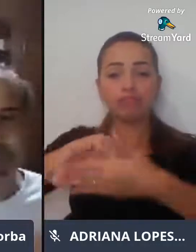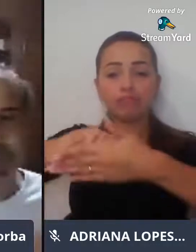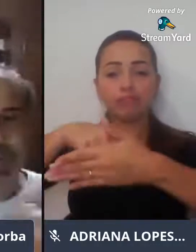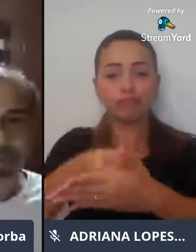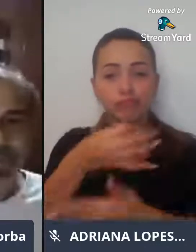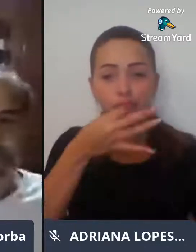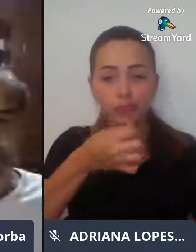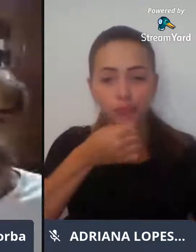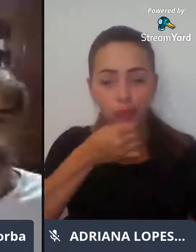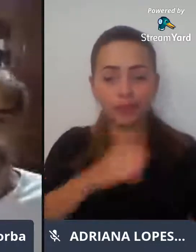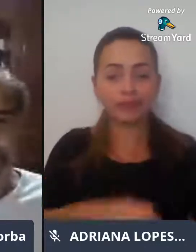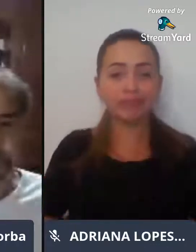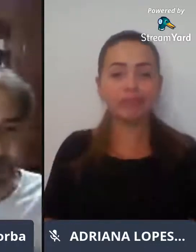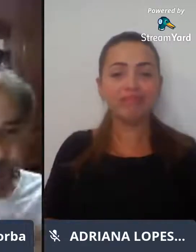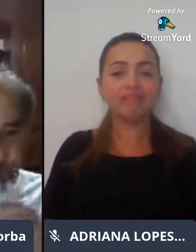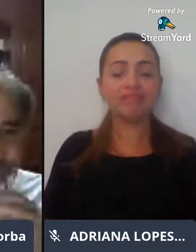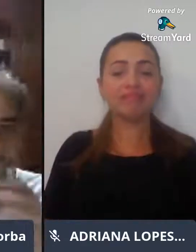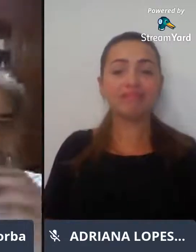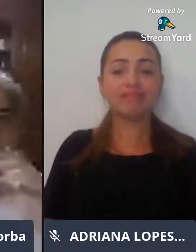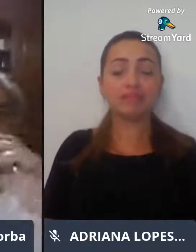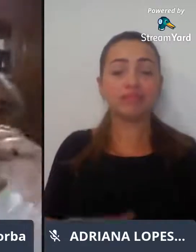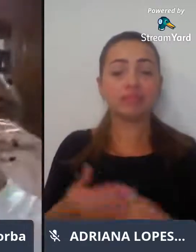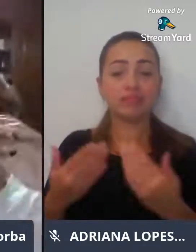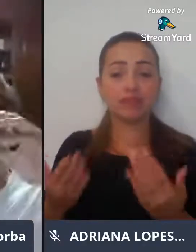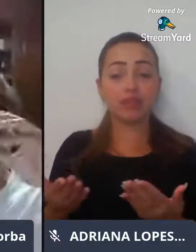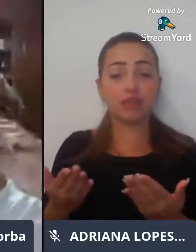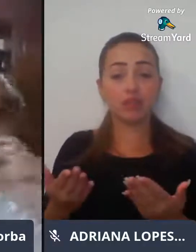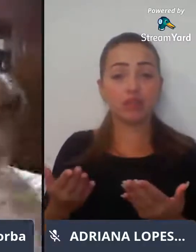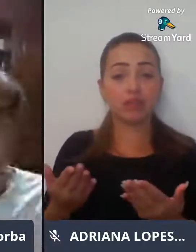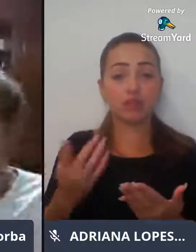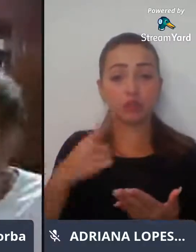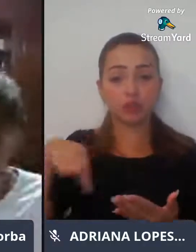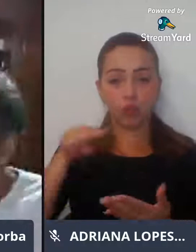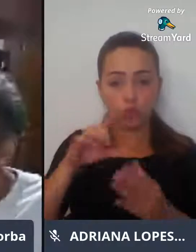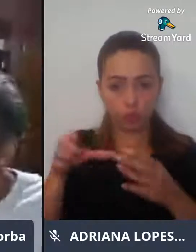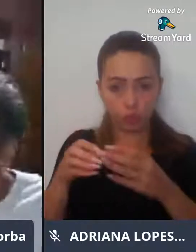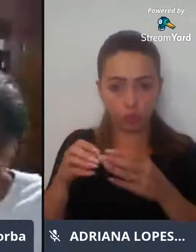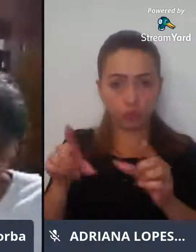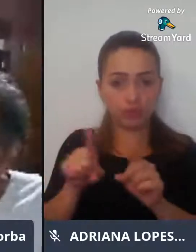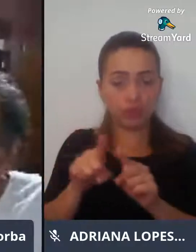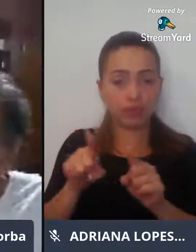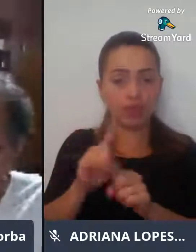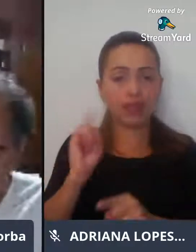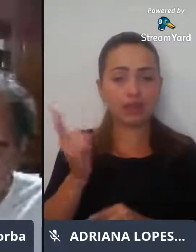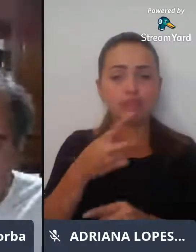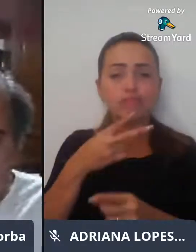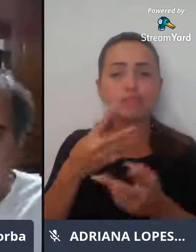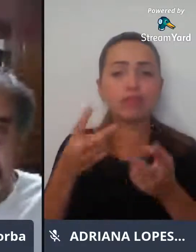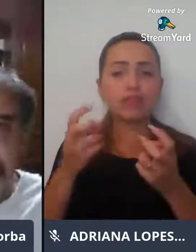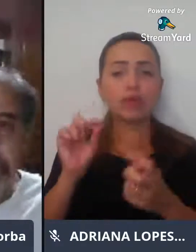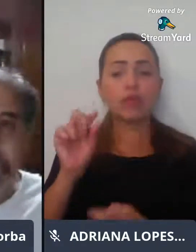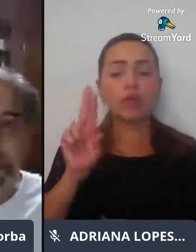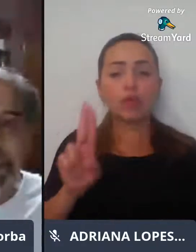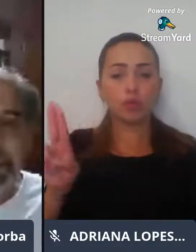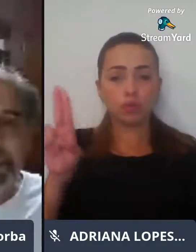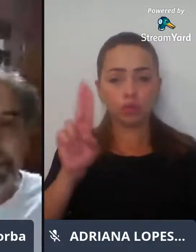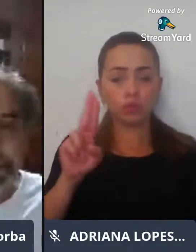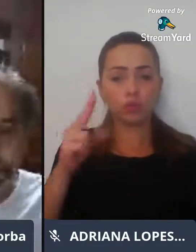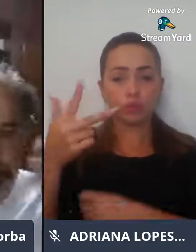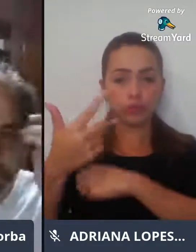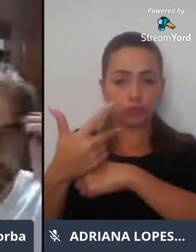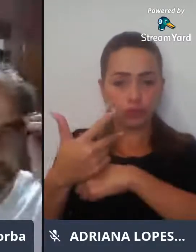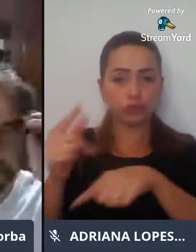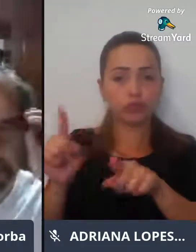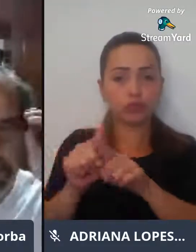desligado, né? Então, no nosso grupo também nós temos percebido tanto o uso do vídeo